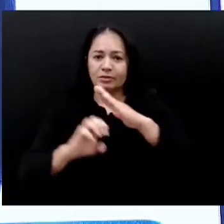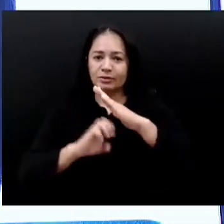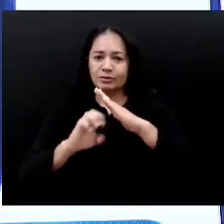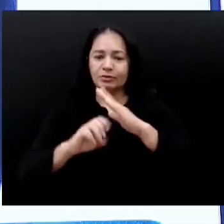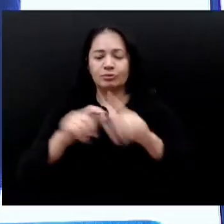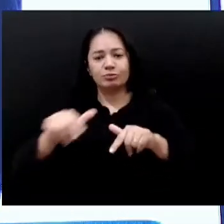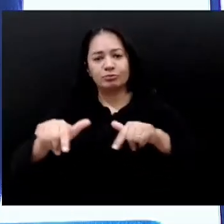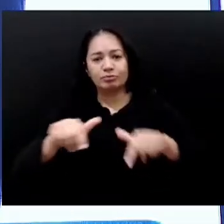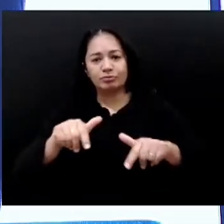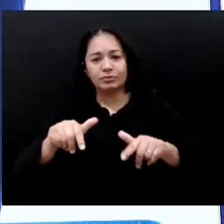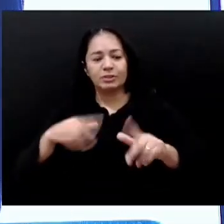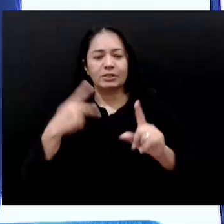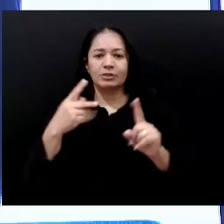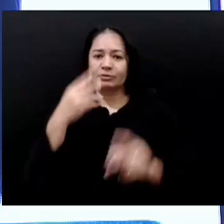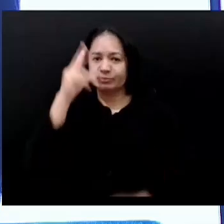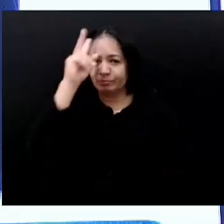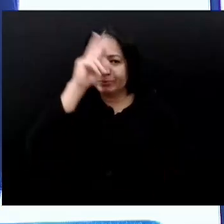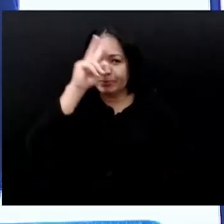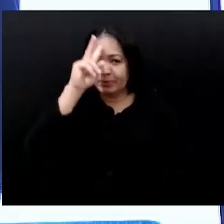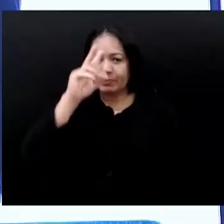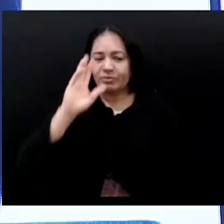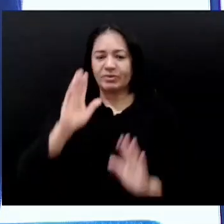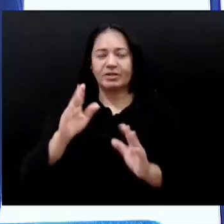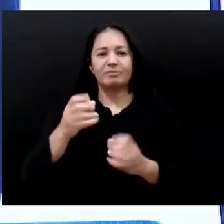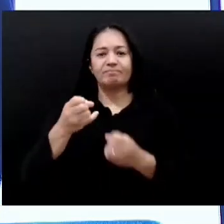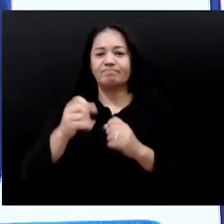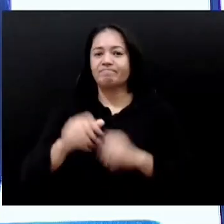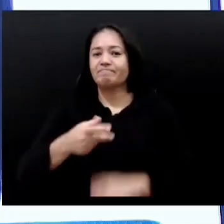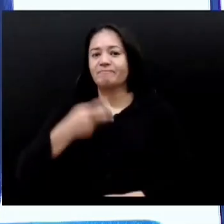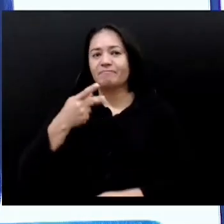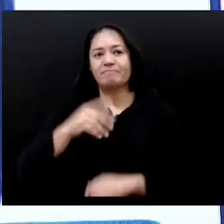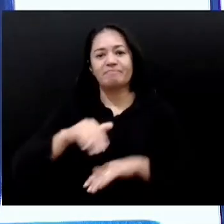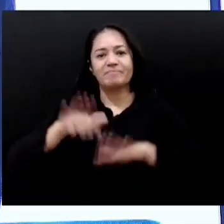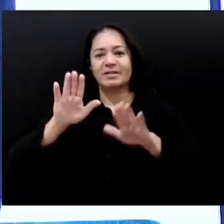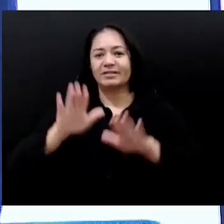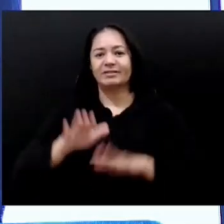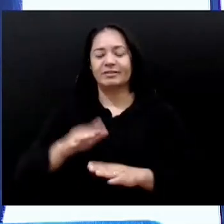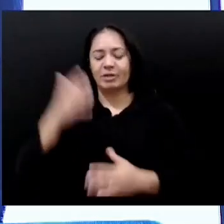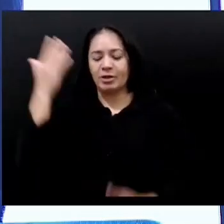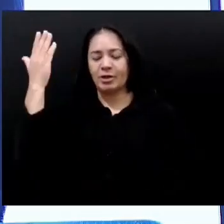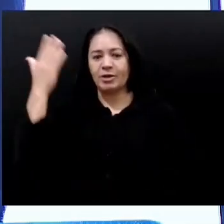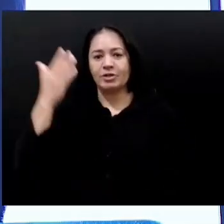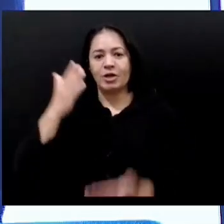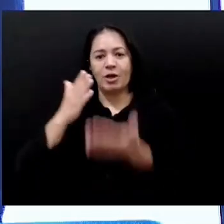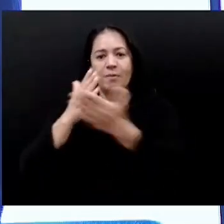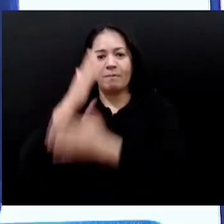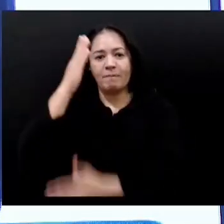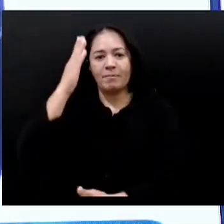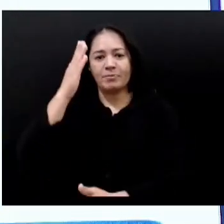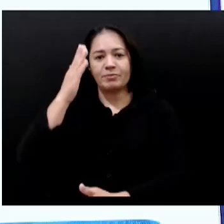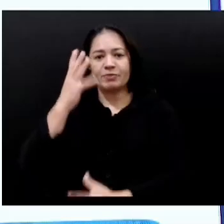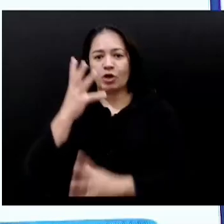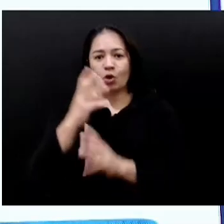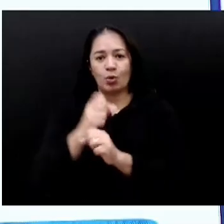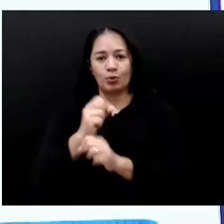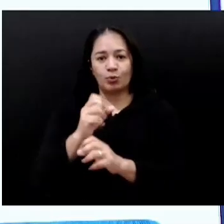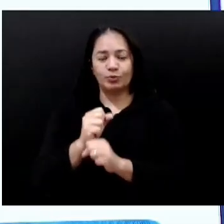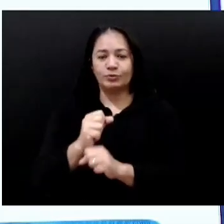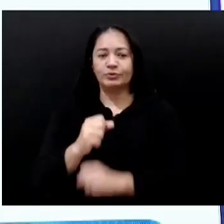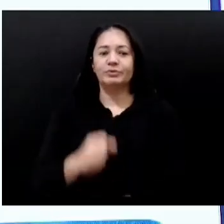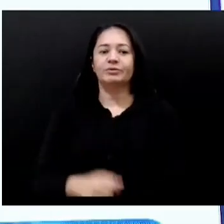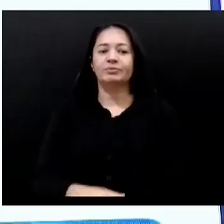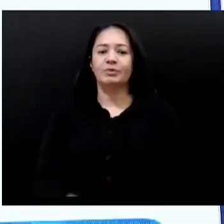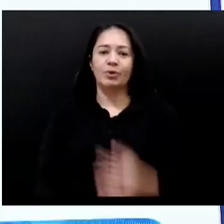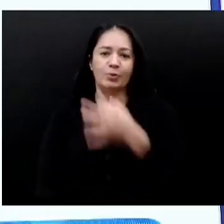história falou mais alto e foi aprovado por unanimidade, o que eu acho muito justo.